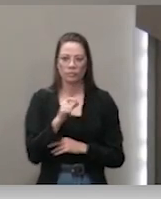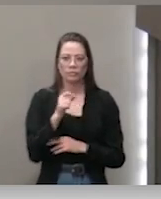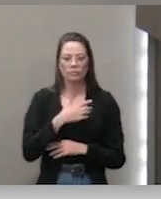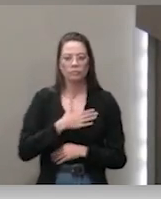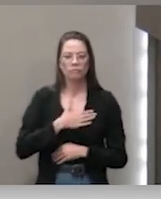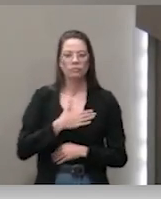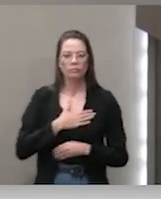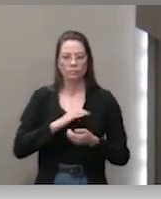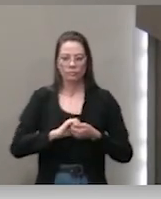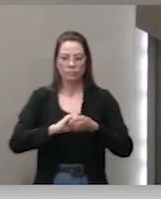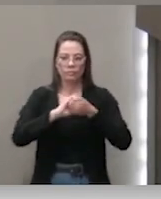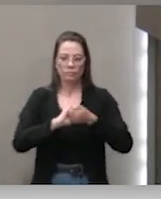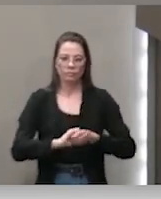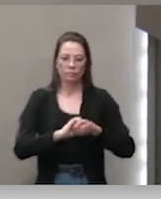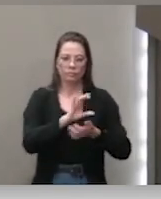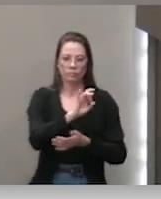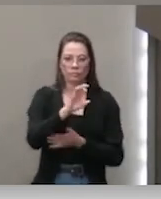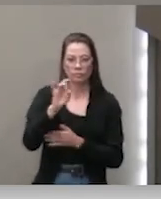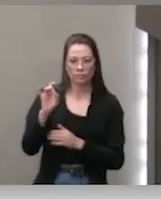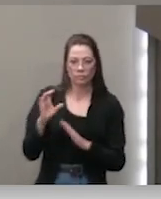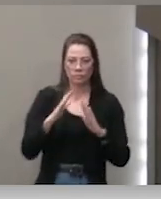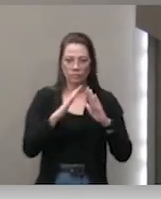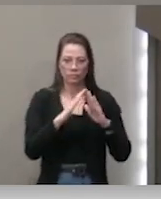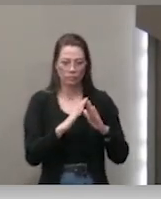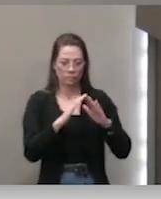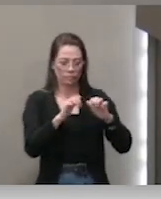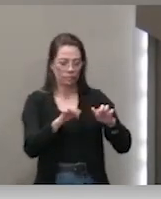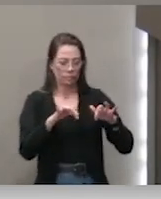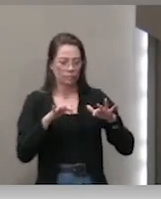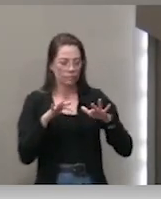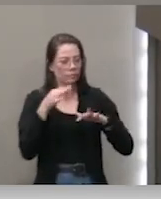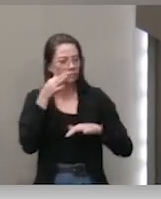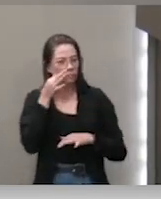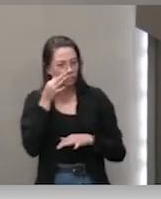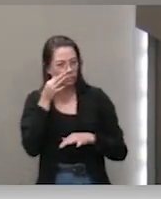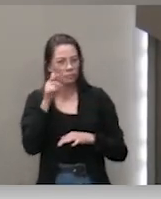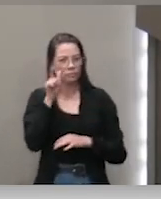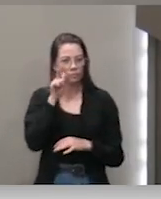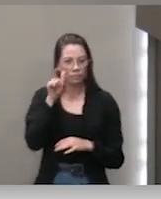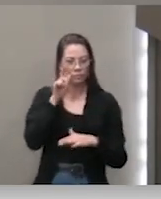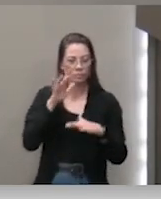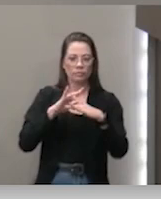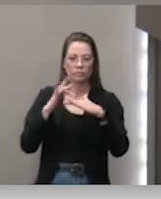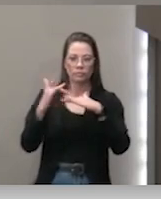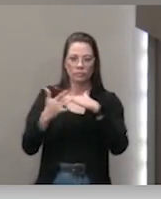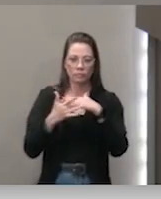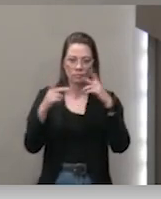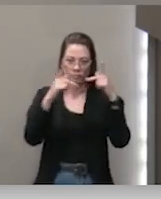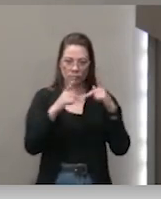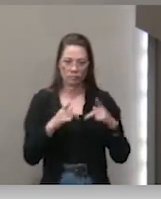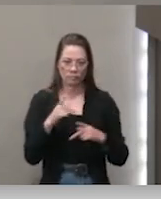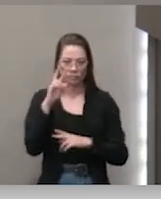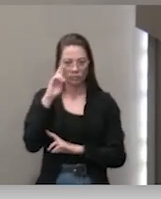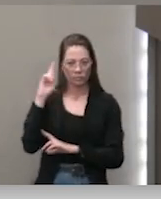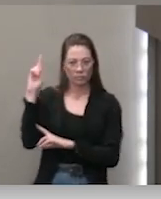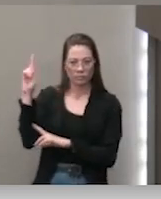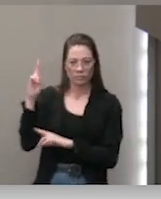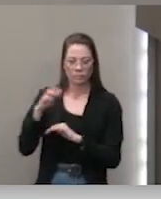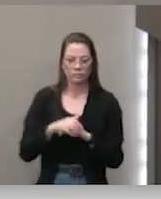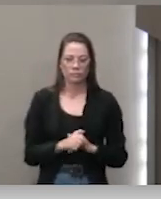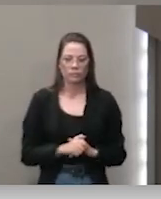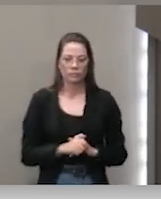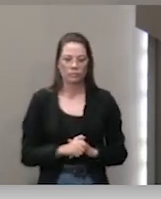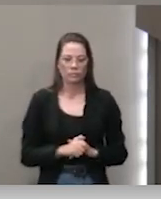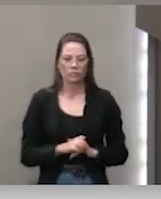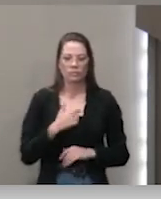gostaria de cumprimentar cada um que está em casa, cada um que está aqui no plenário e que nos assiste pela rede social com a paz do Senhor. Então, meu presidente,